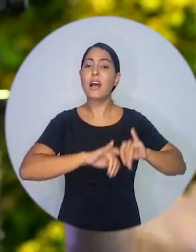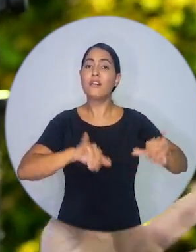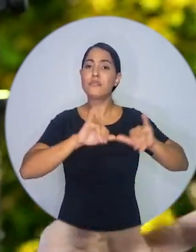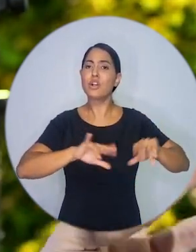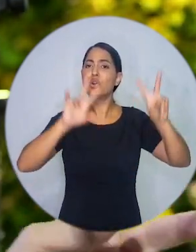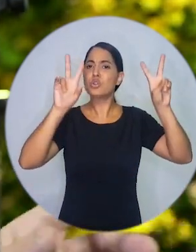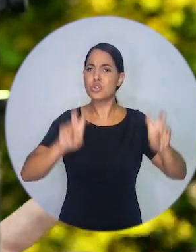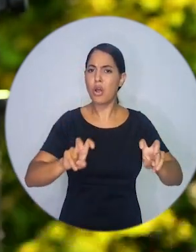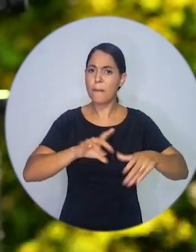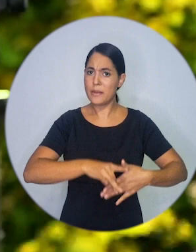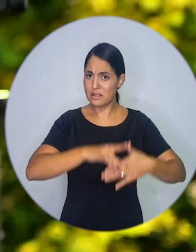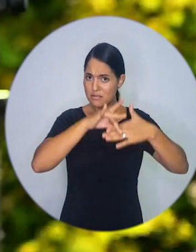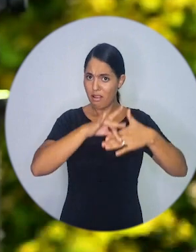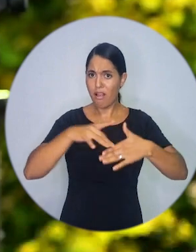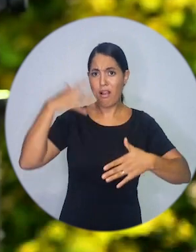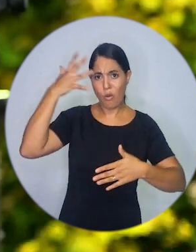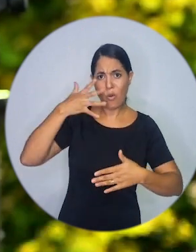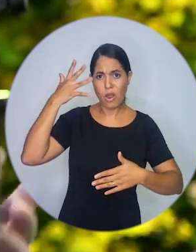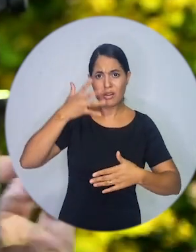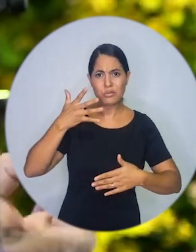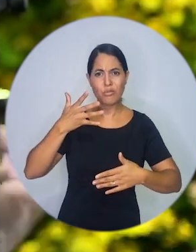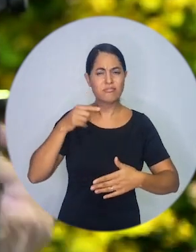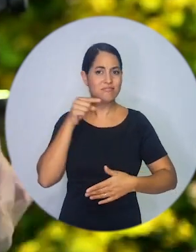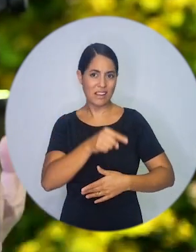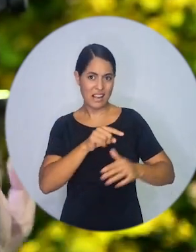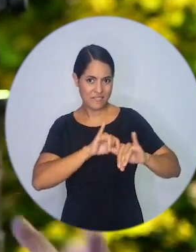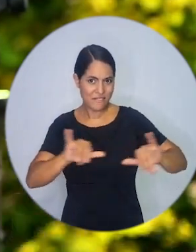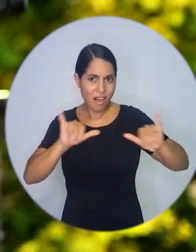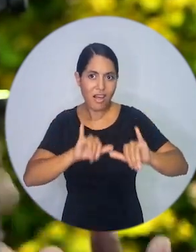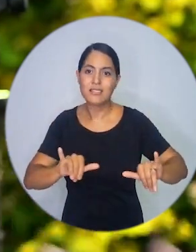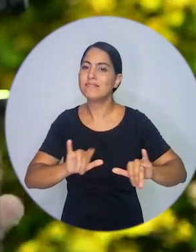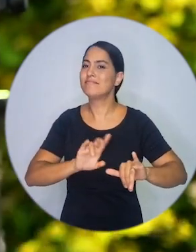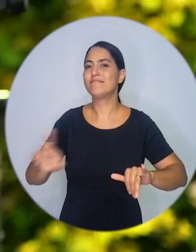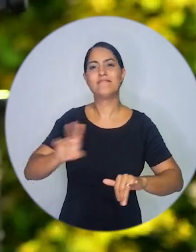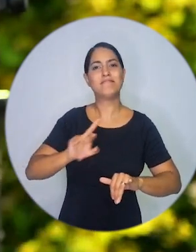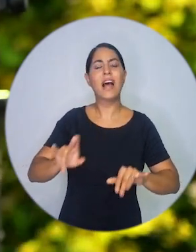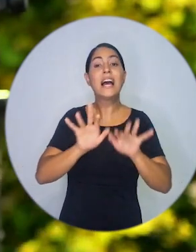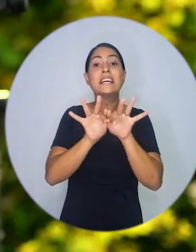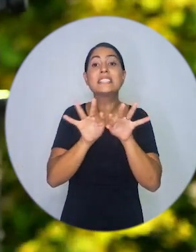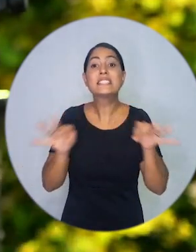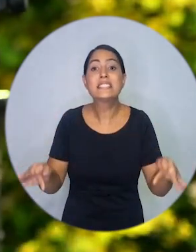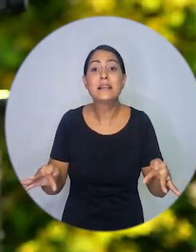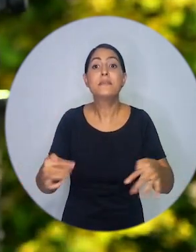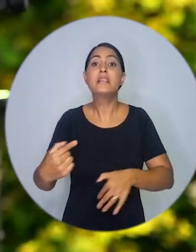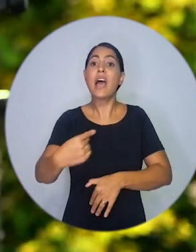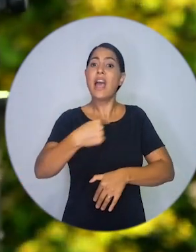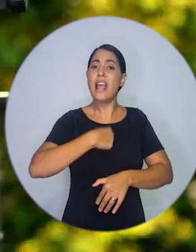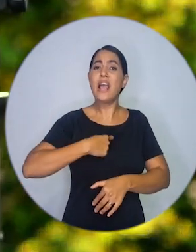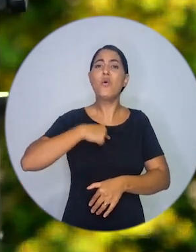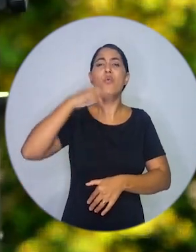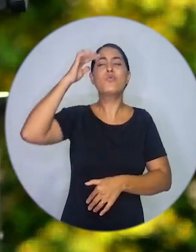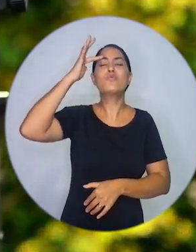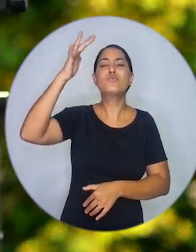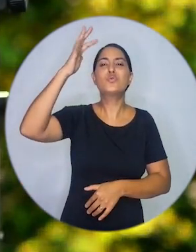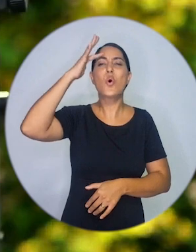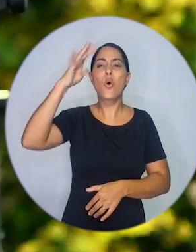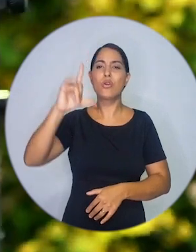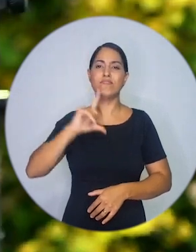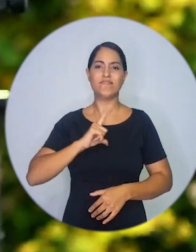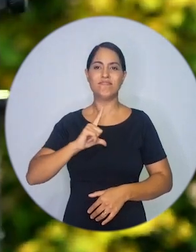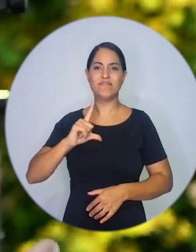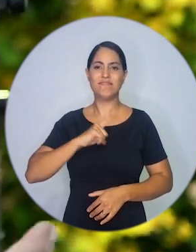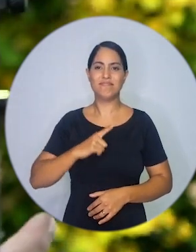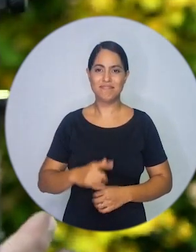sou um grande orador. Não era essa a mensagem era simples. Ele dizia, eu tenho um sonho. E essa